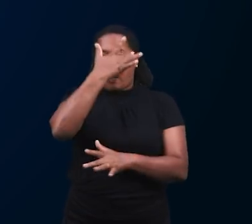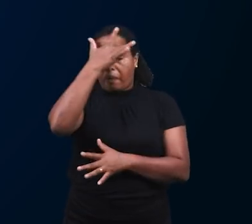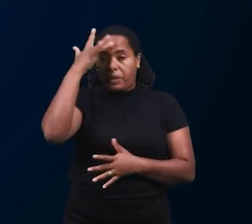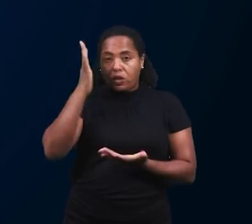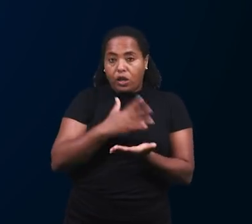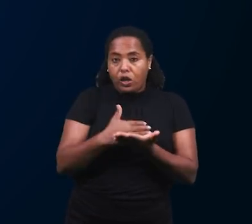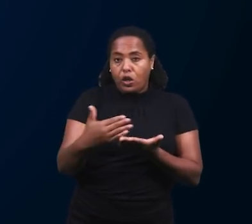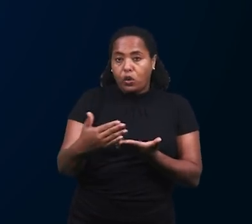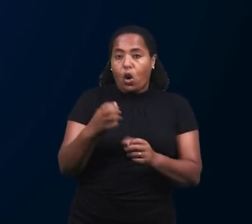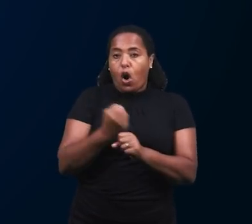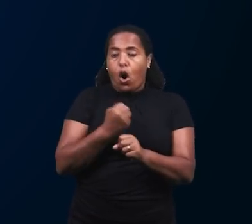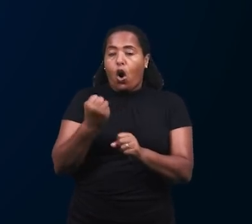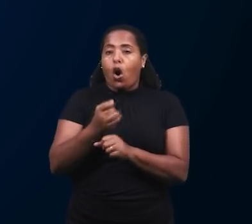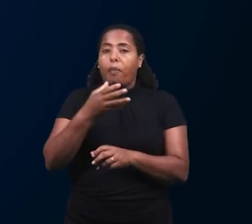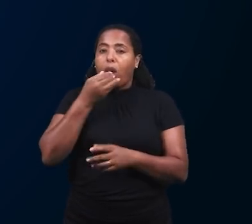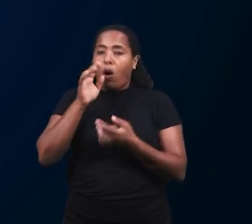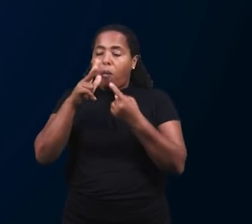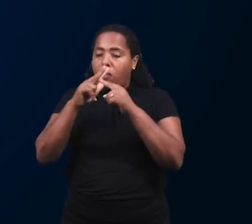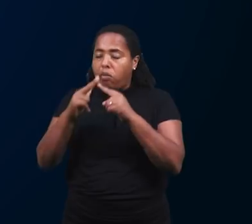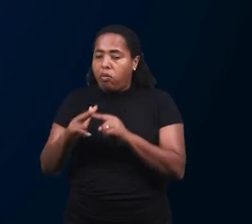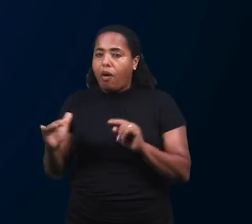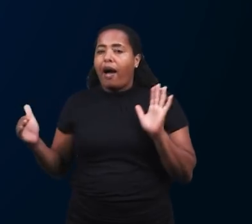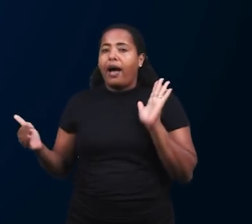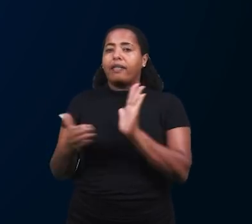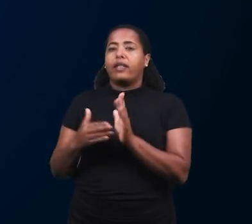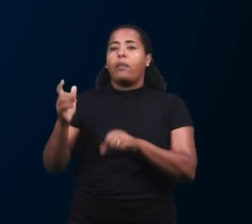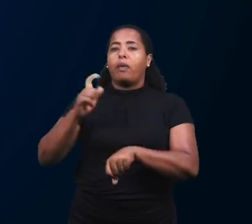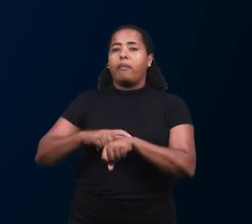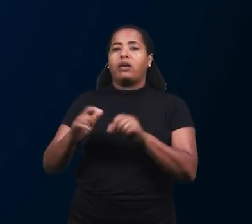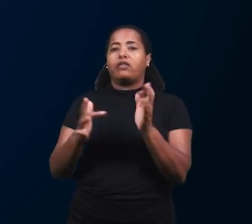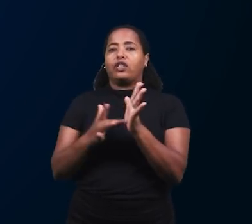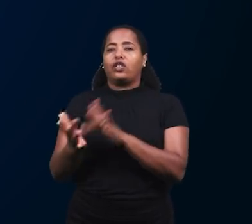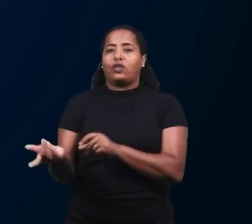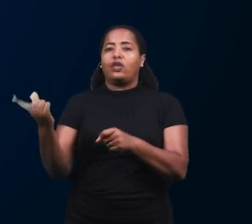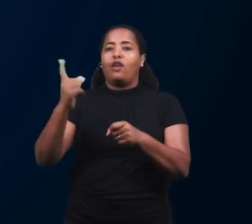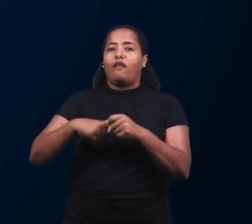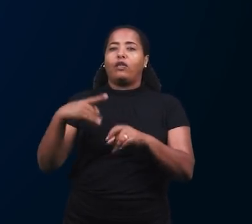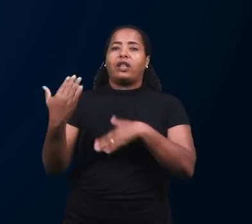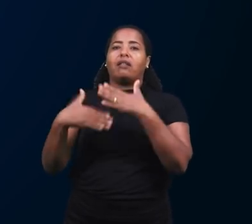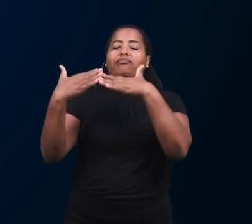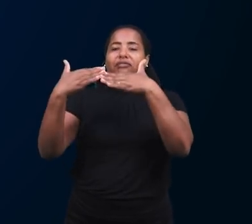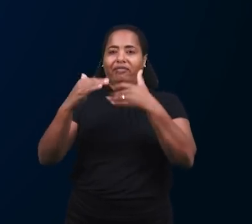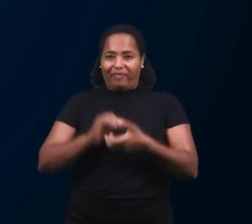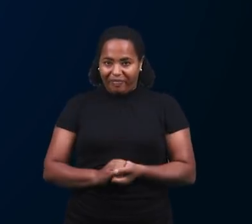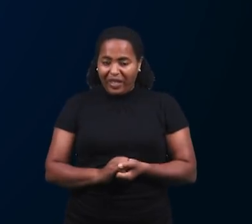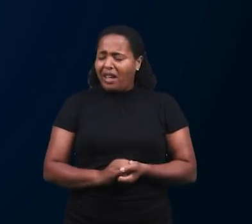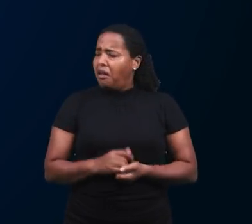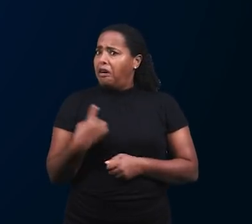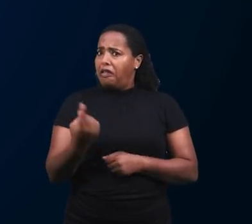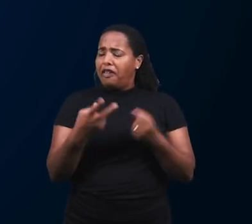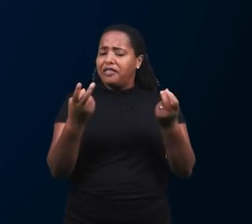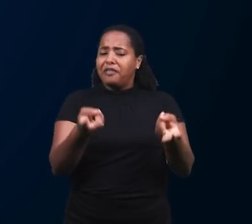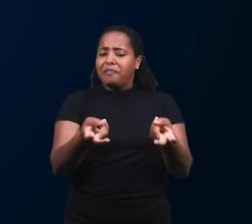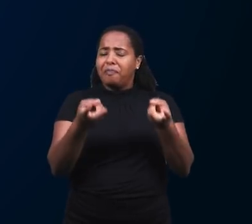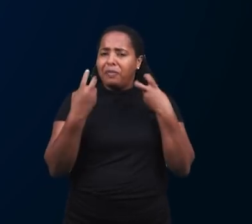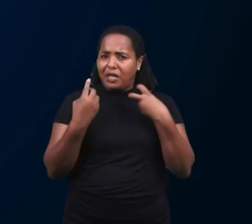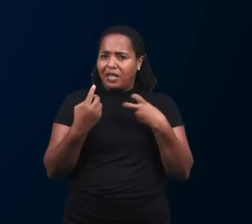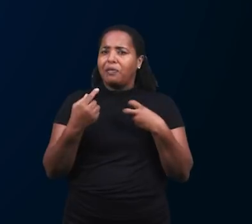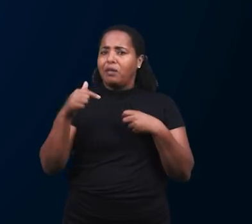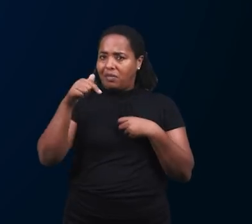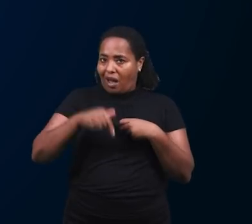que diz que aquele que iniciou a boa obra iria aperfeiçoar até o fim dos tempos. E é isso que nós